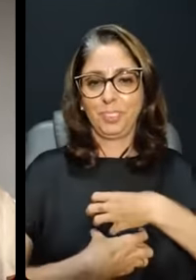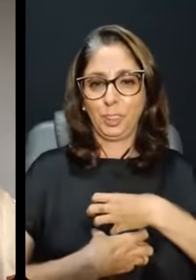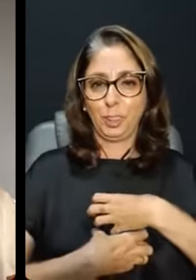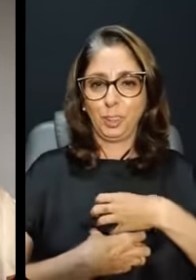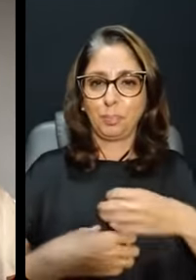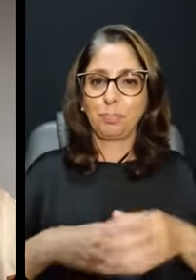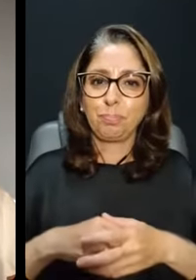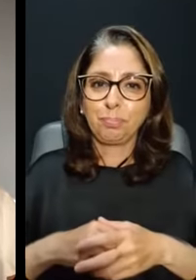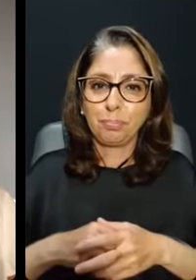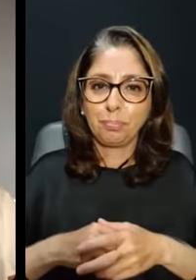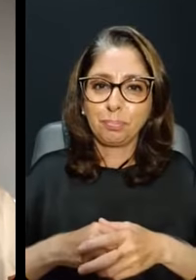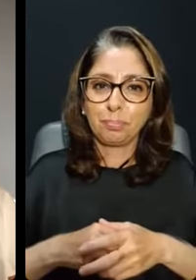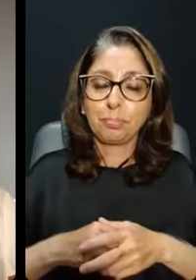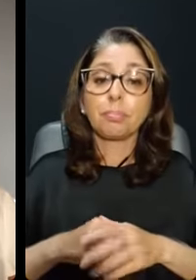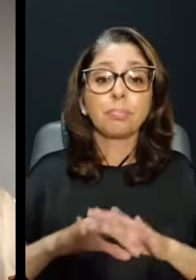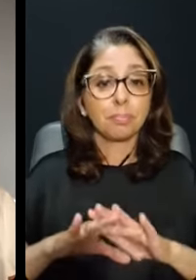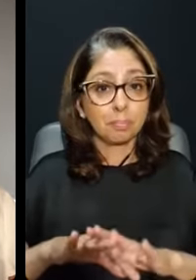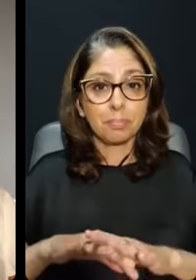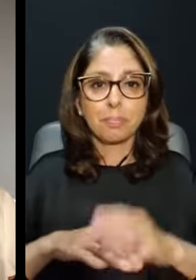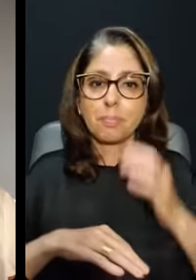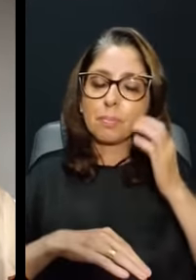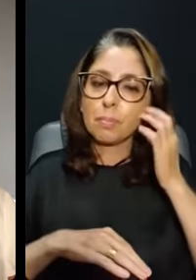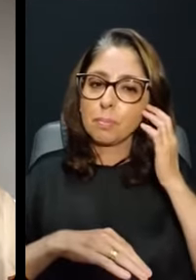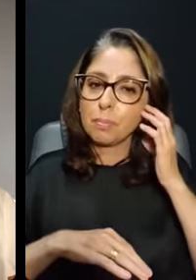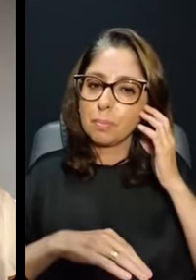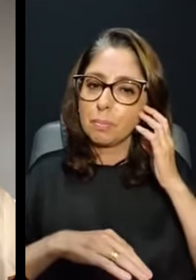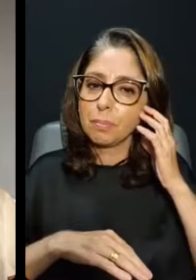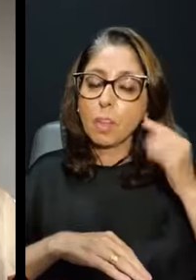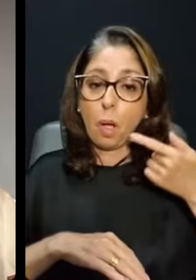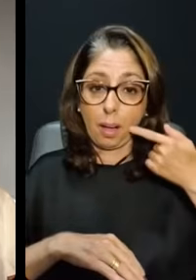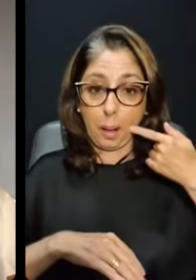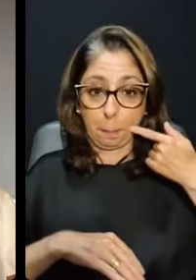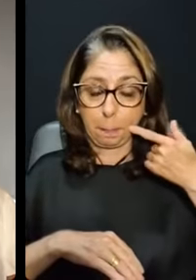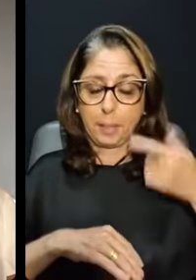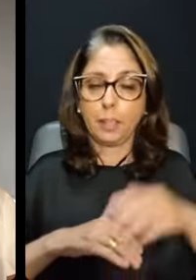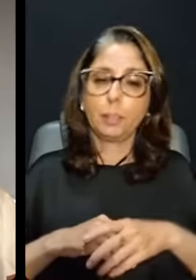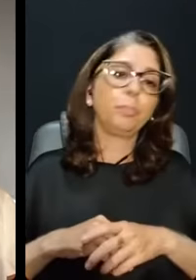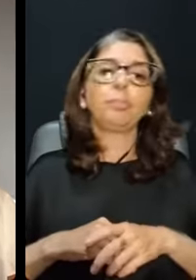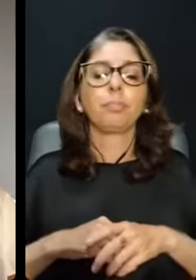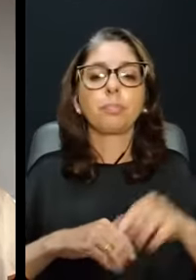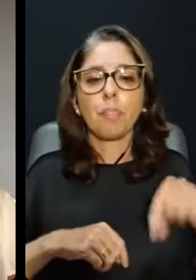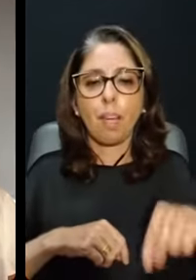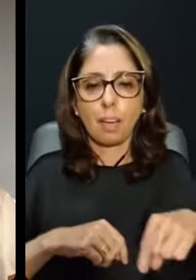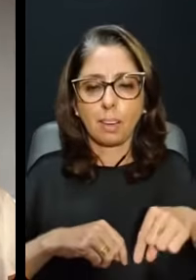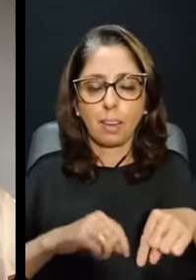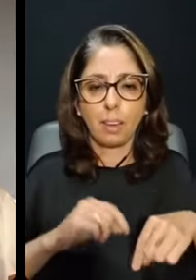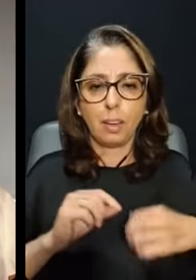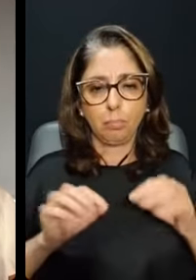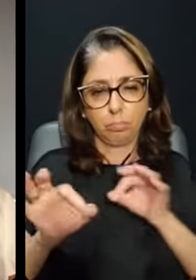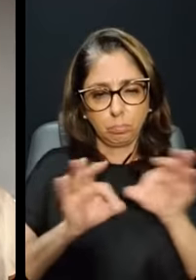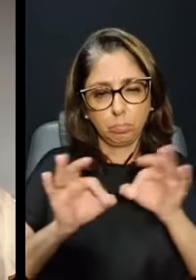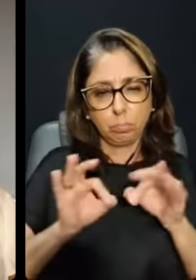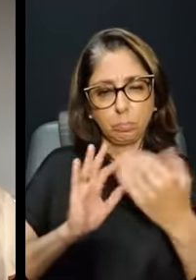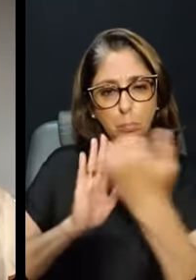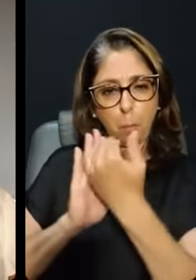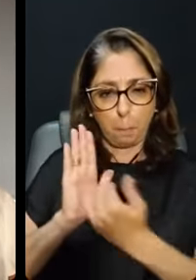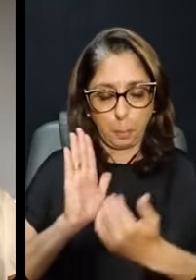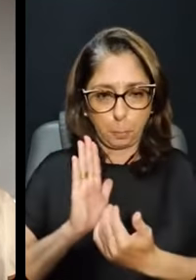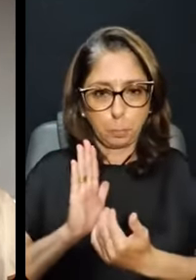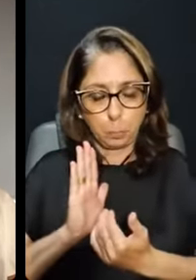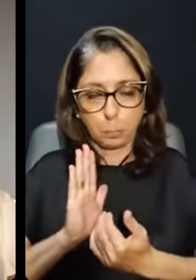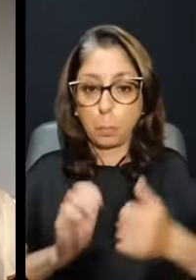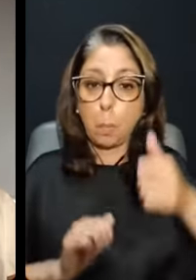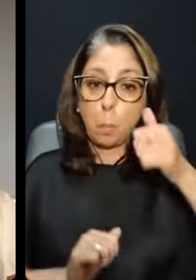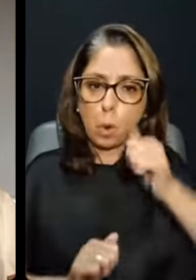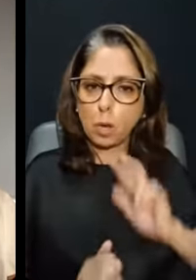sempre traz nessa discussão aqui de mulheres sustentáveis esse olhar feminino. E aí eu